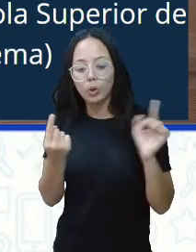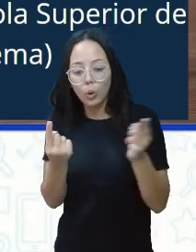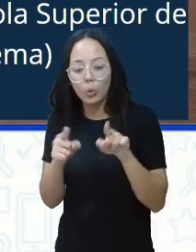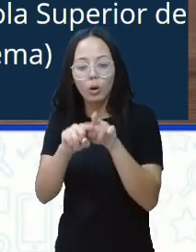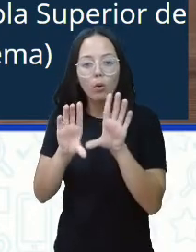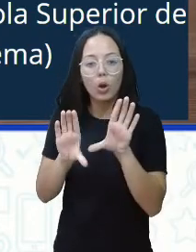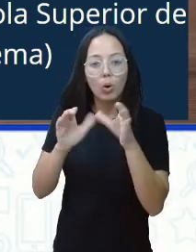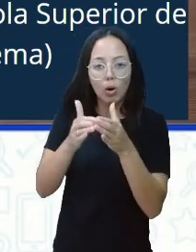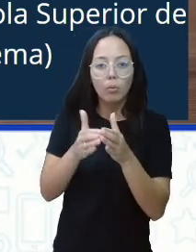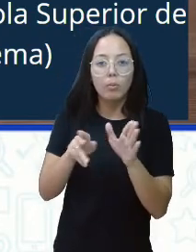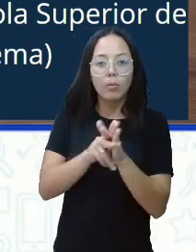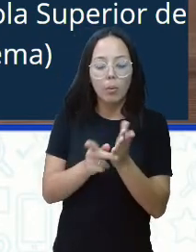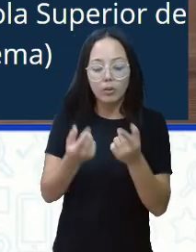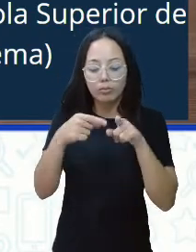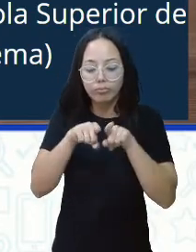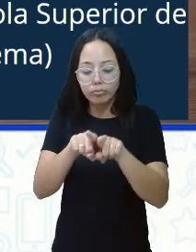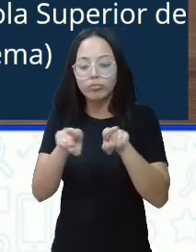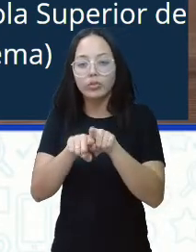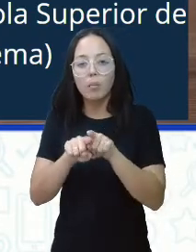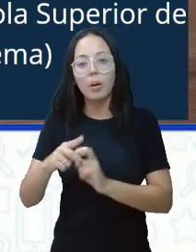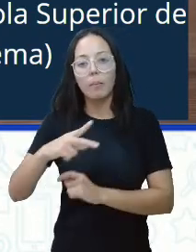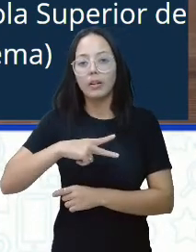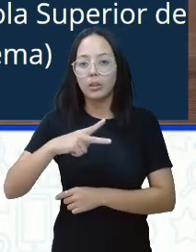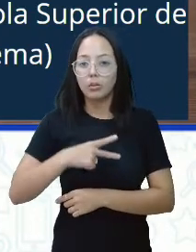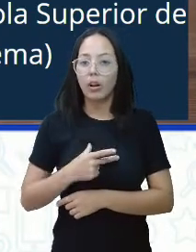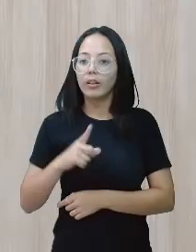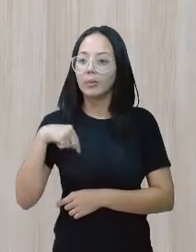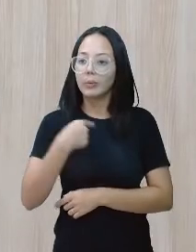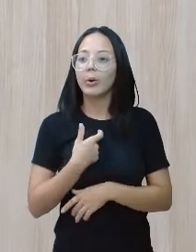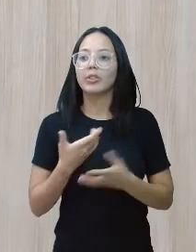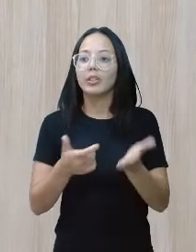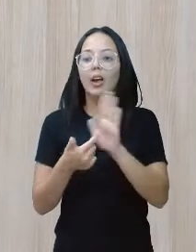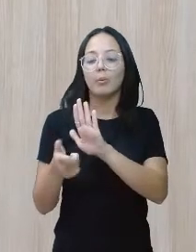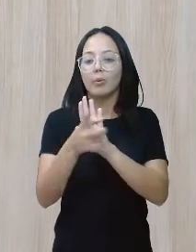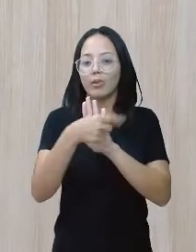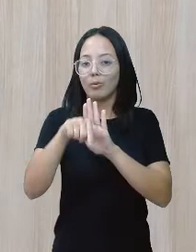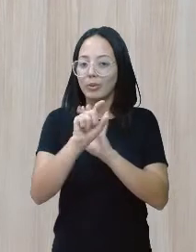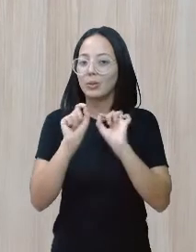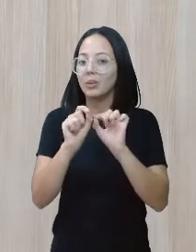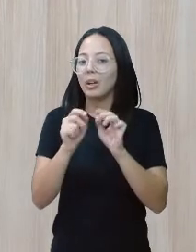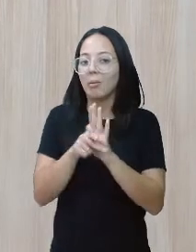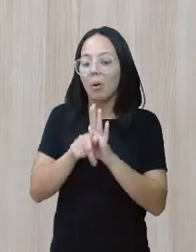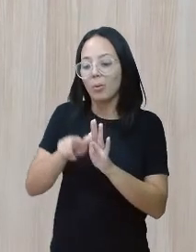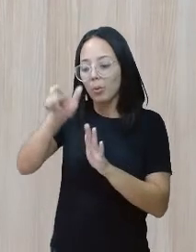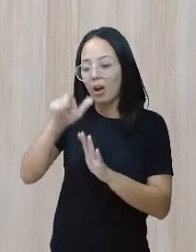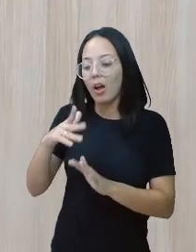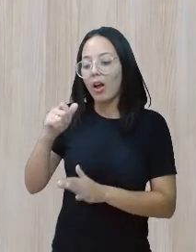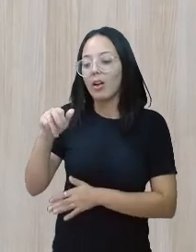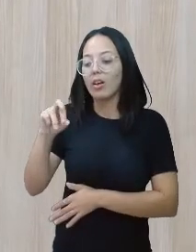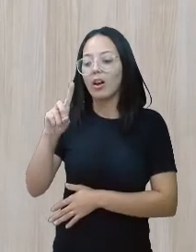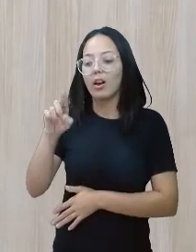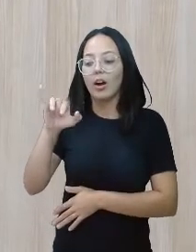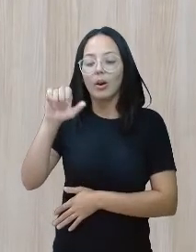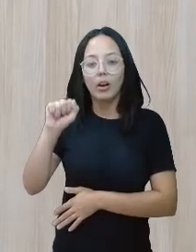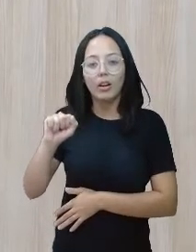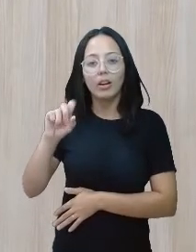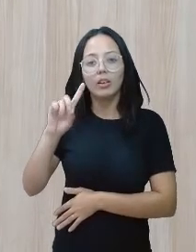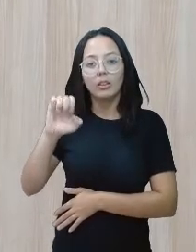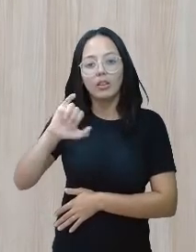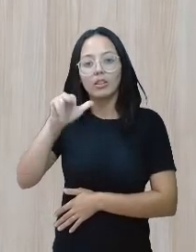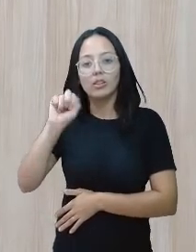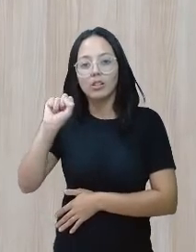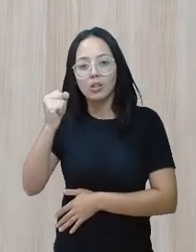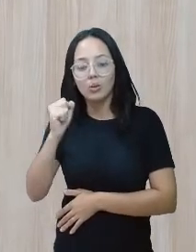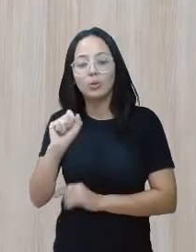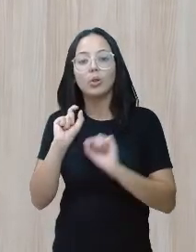coletivas, simultaneamente totalizantes e particulares. É bem isso que a gente quer mostrar aqui com a fala da Carolina Maria de Jesus,